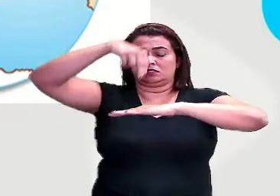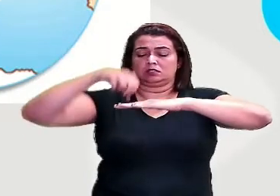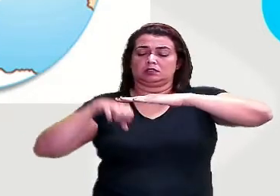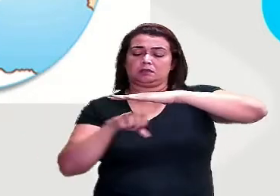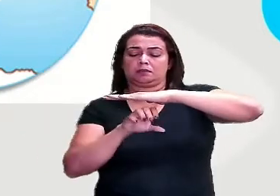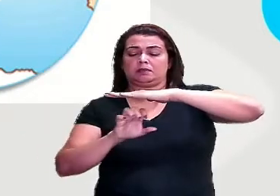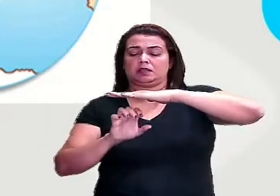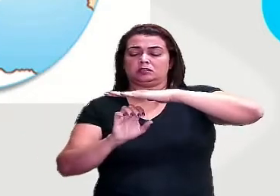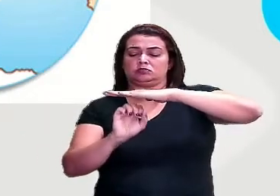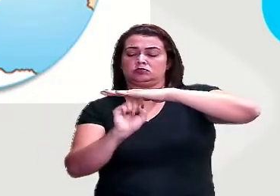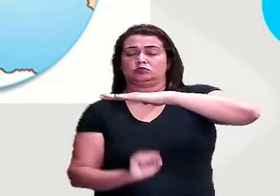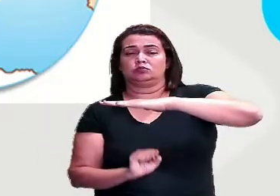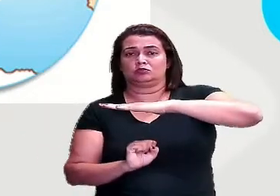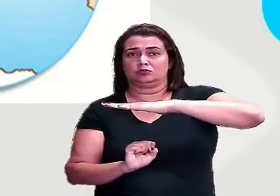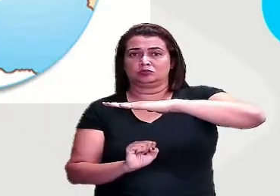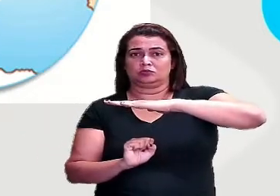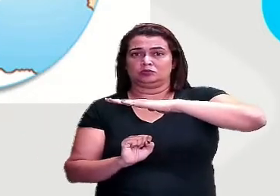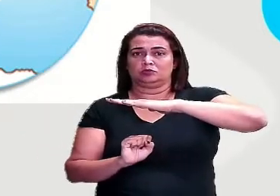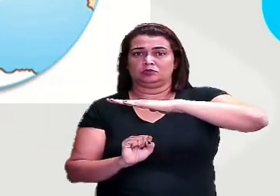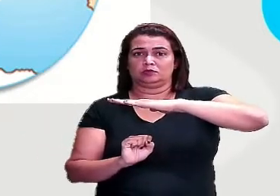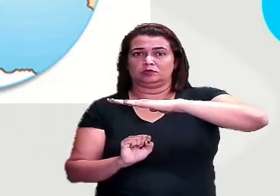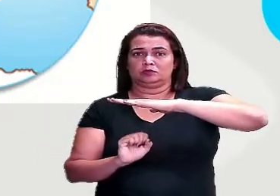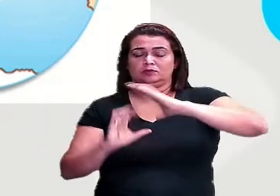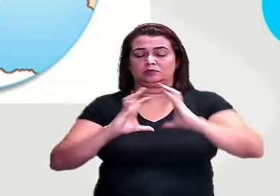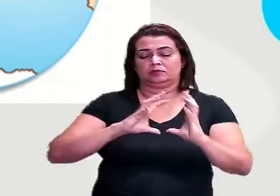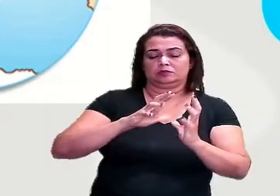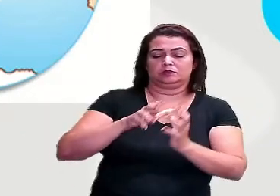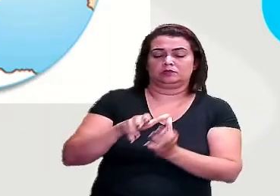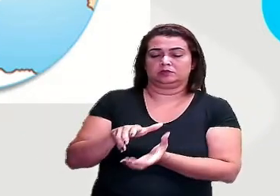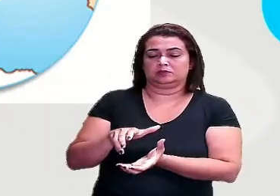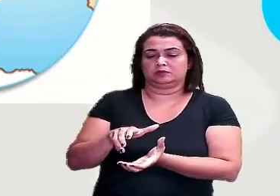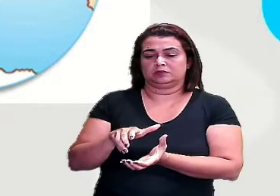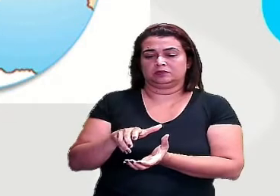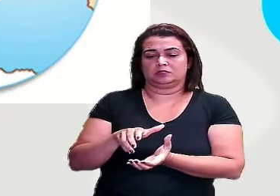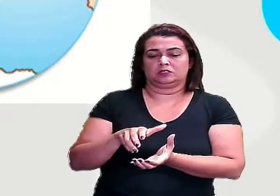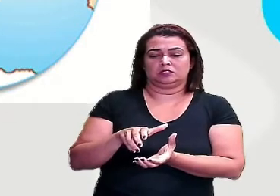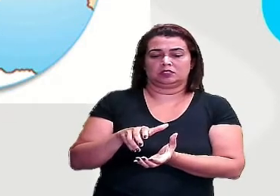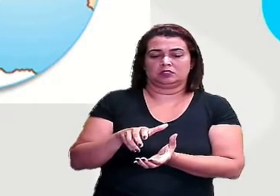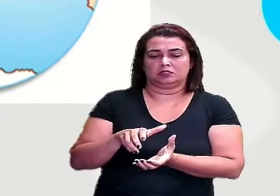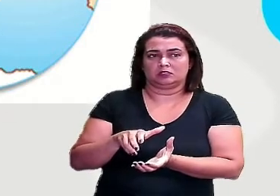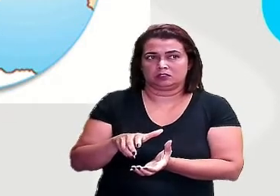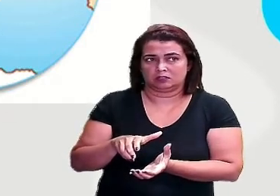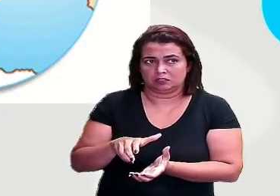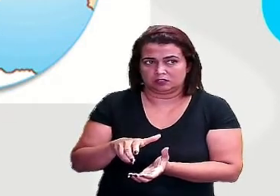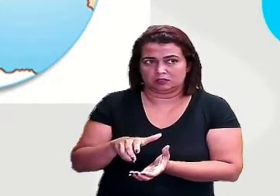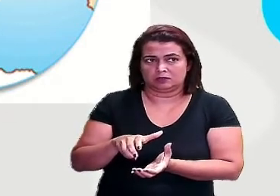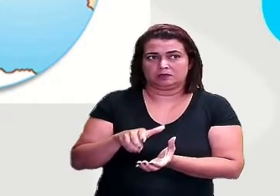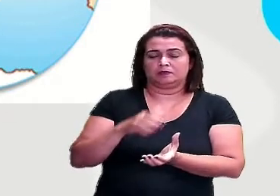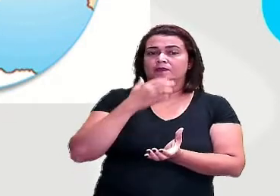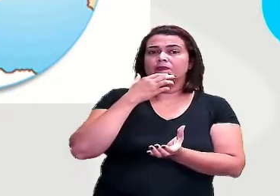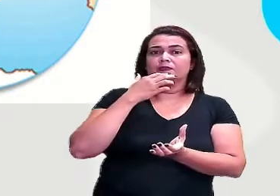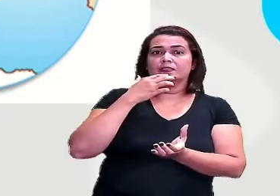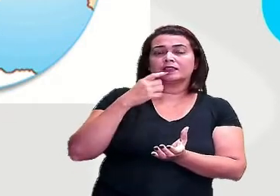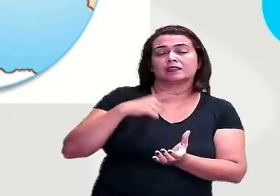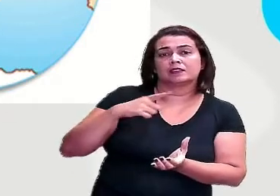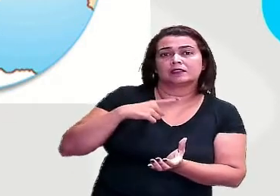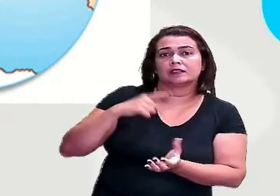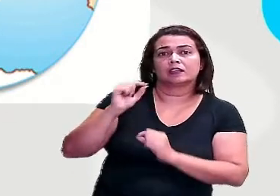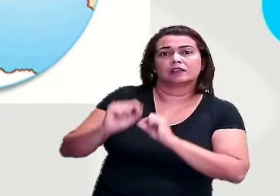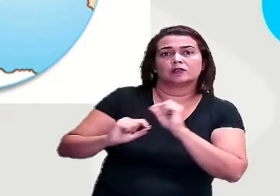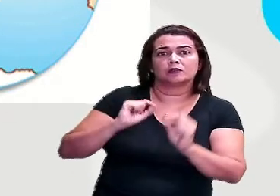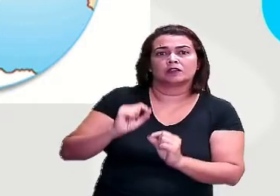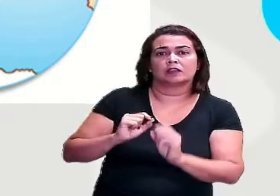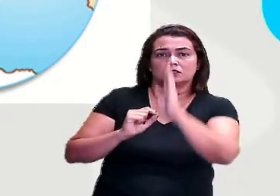ao lado, nós temos o meridiano de Greenwich, que é o principal meridiano, que são linhas imaginárias